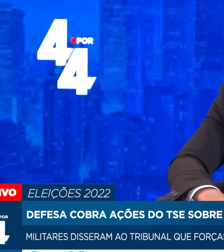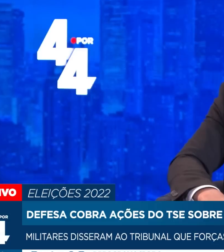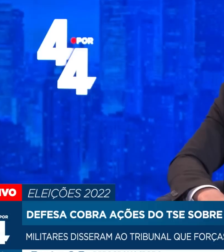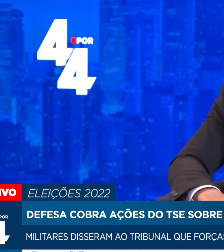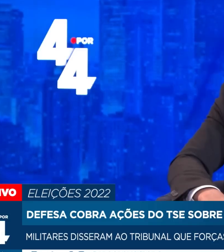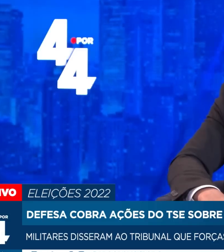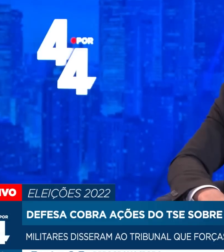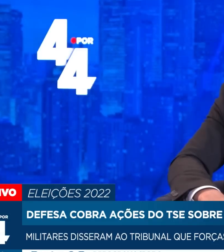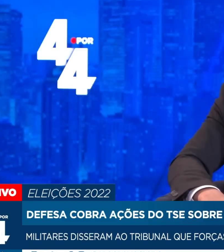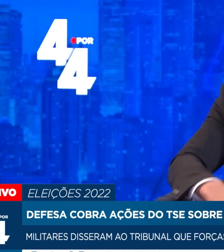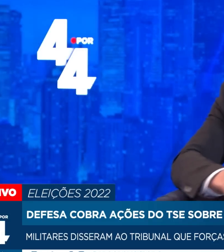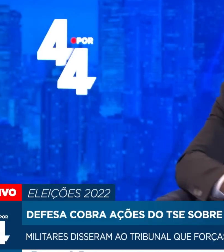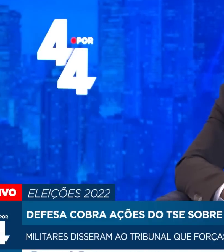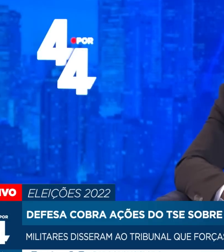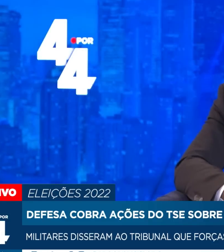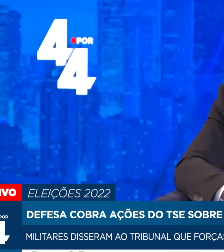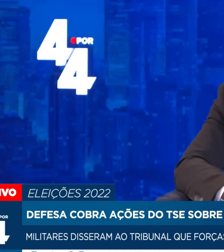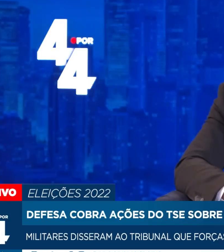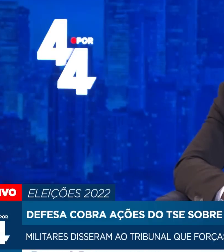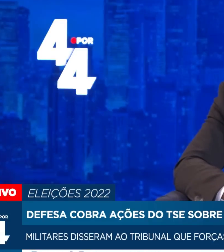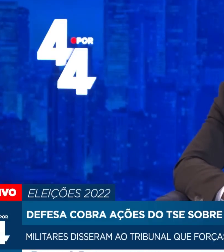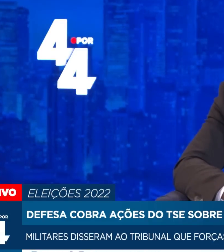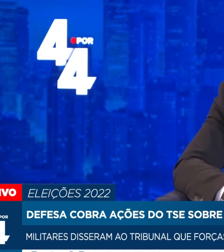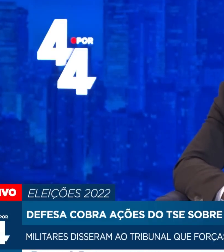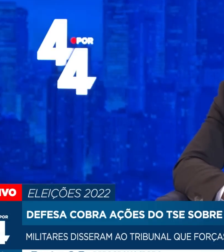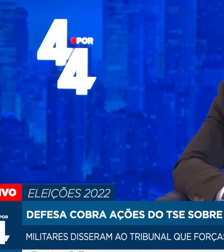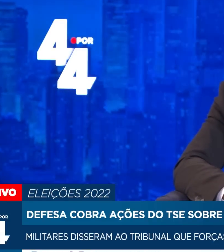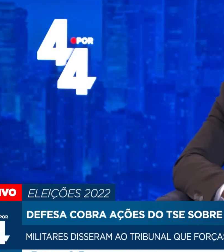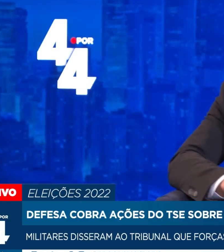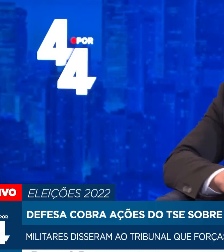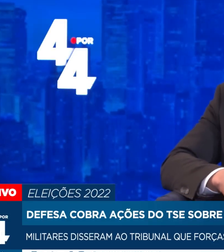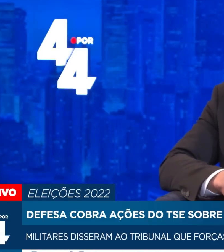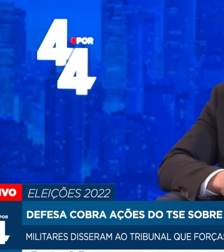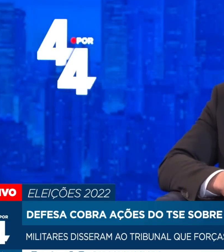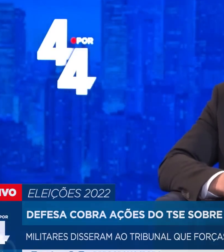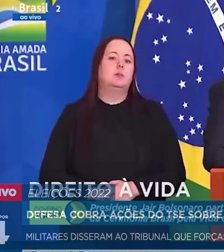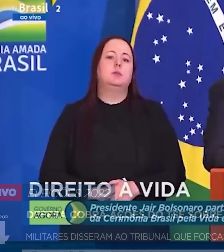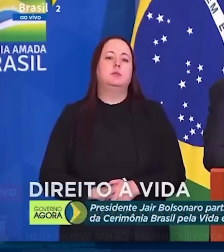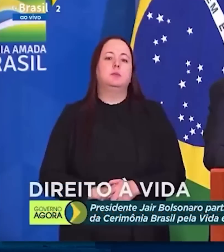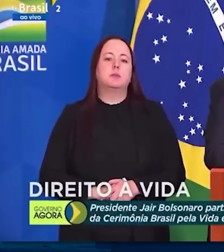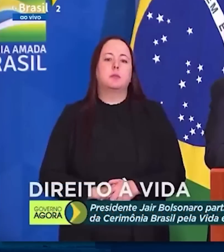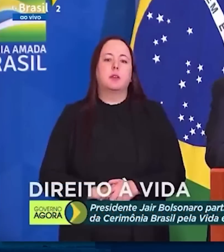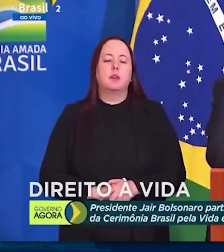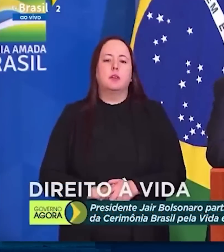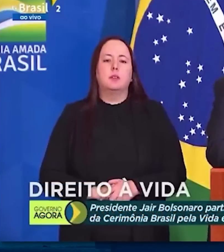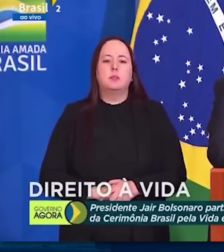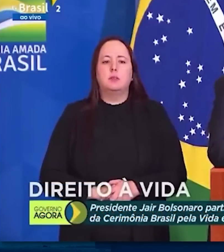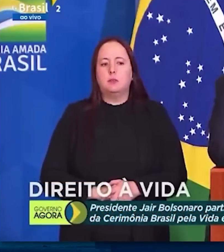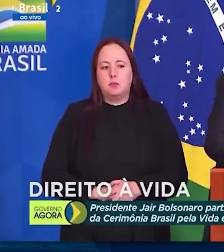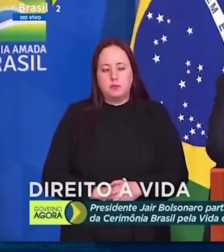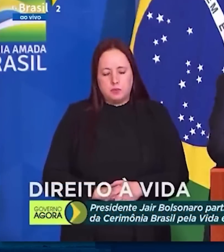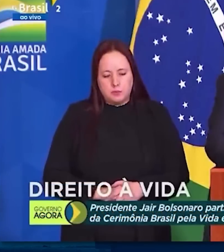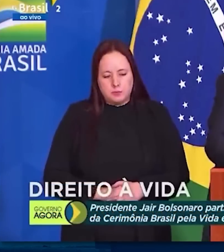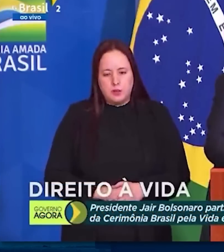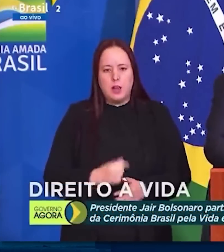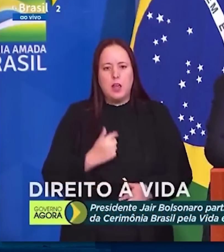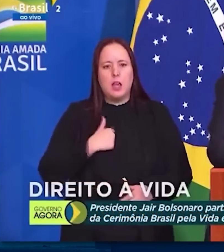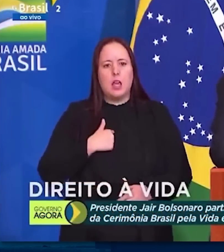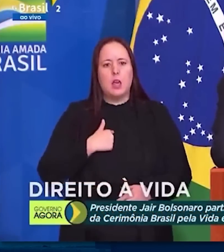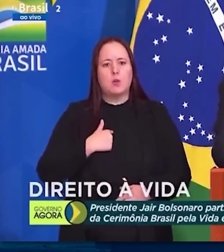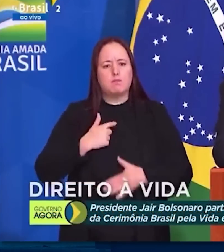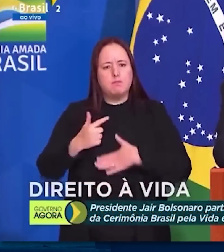em cerimônia no Palácio do Planalto o presidente falou em estupro a democracia eu tenho a